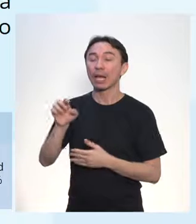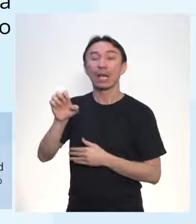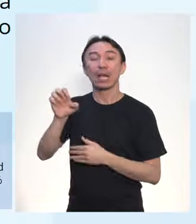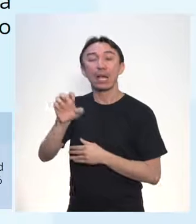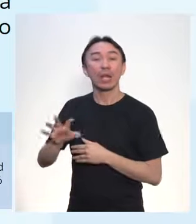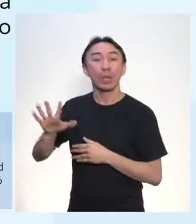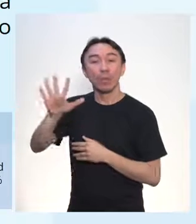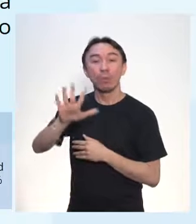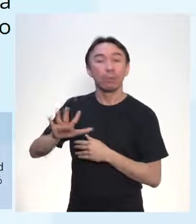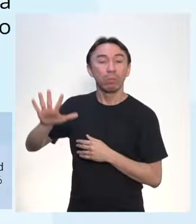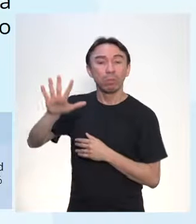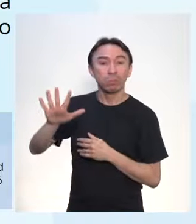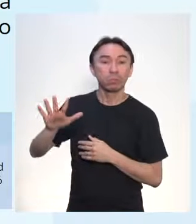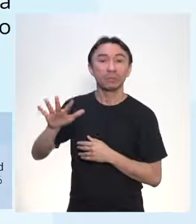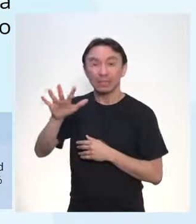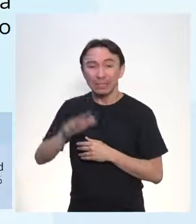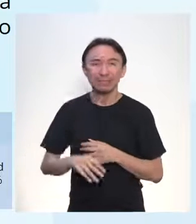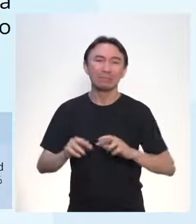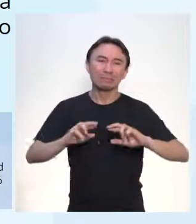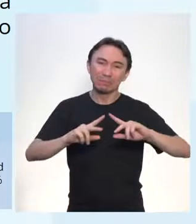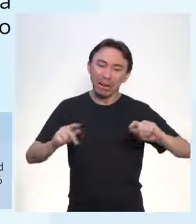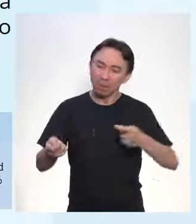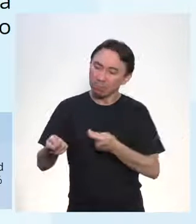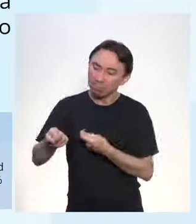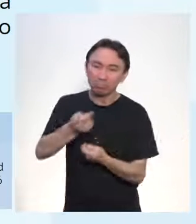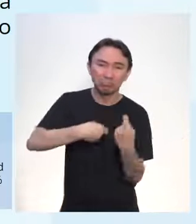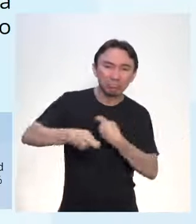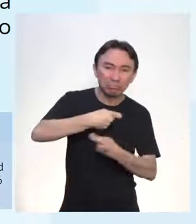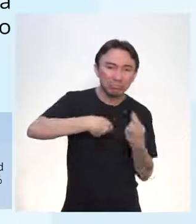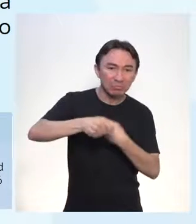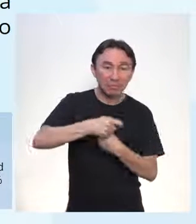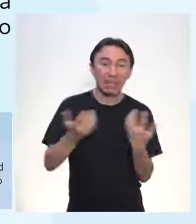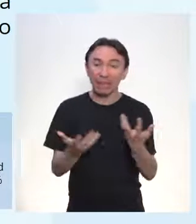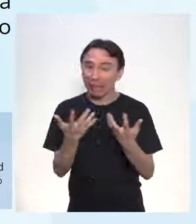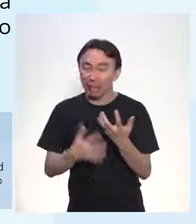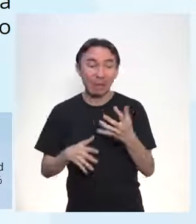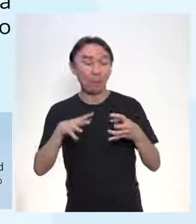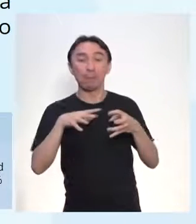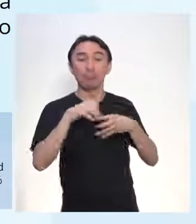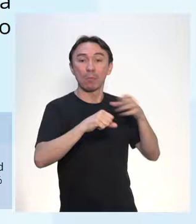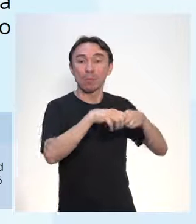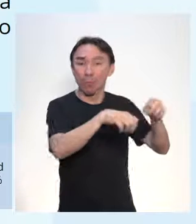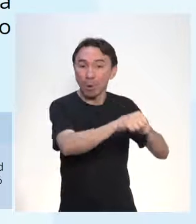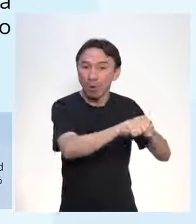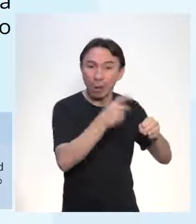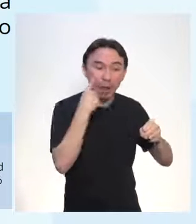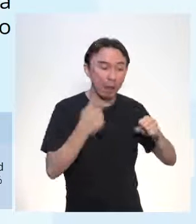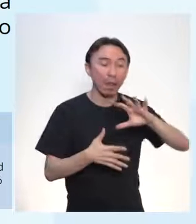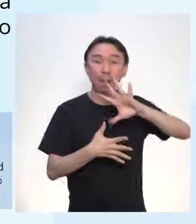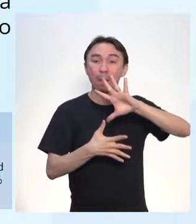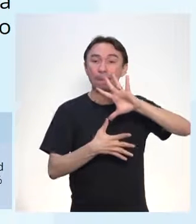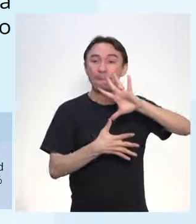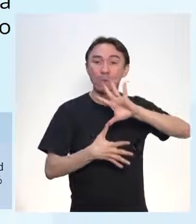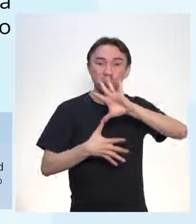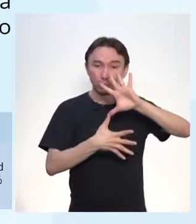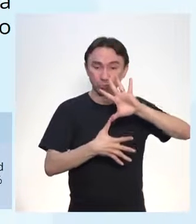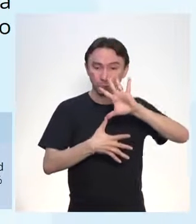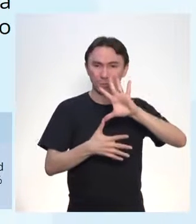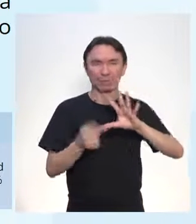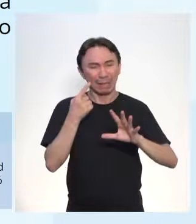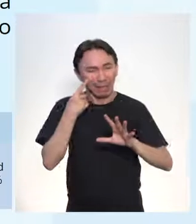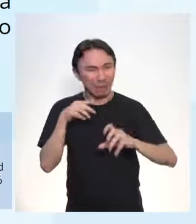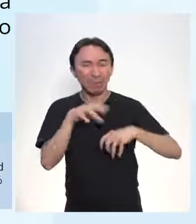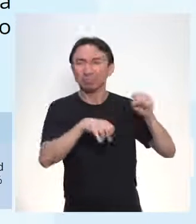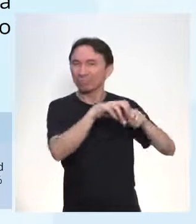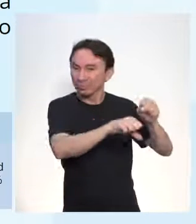lógicas mercantis visando ao domínio do mundo atlântico. Objeto do conhecimento, refletir sobre a lógica